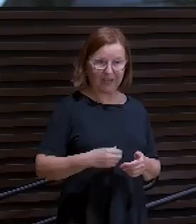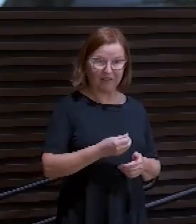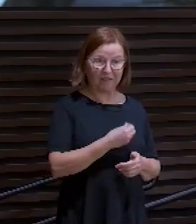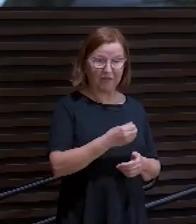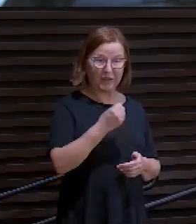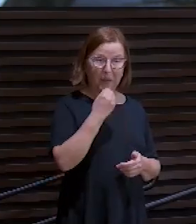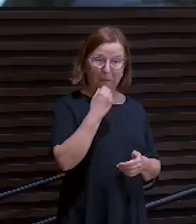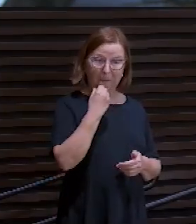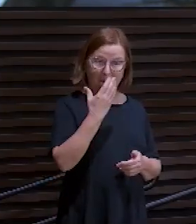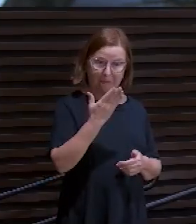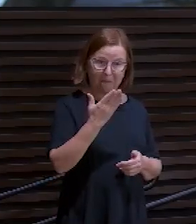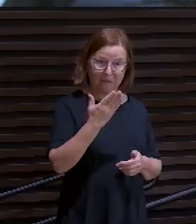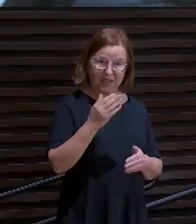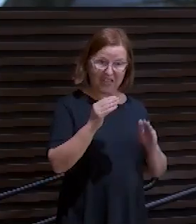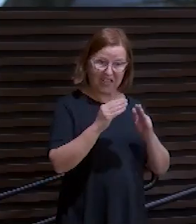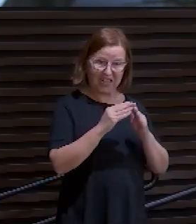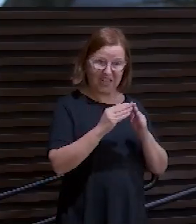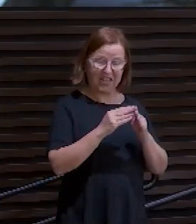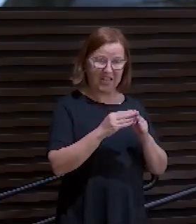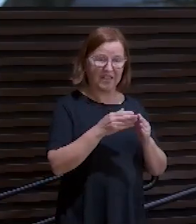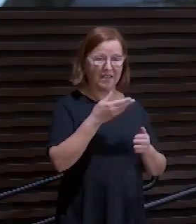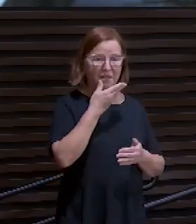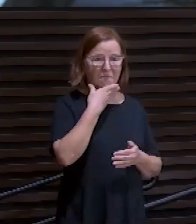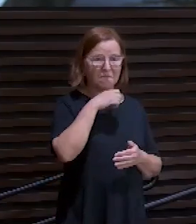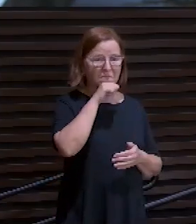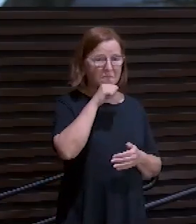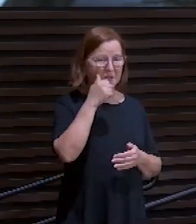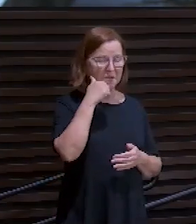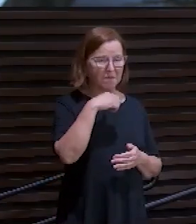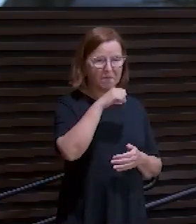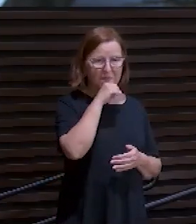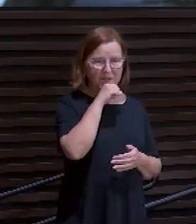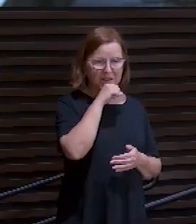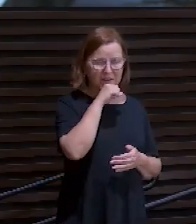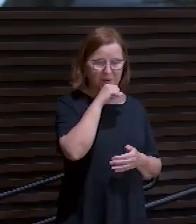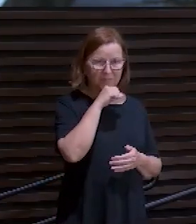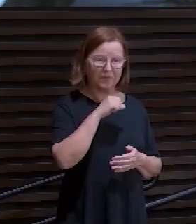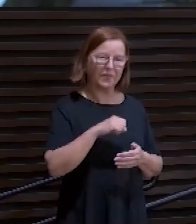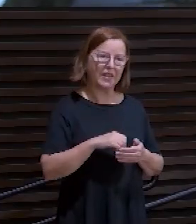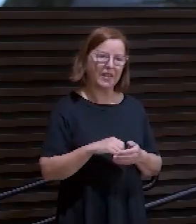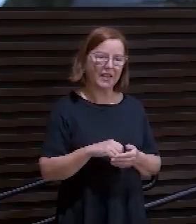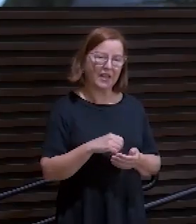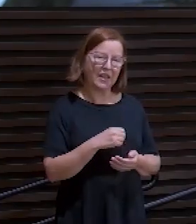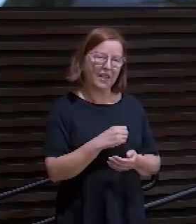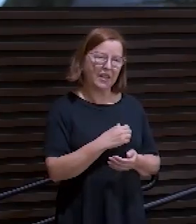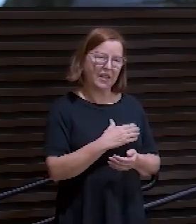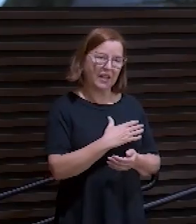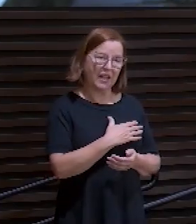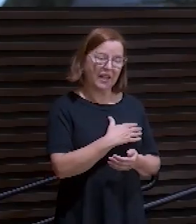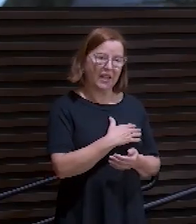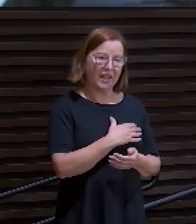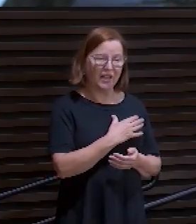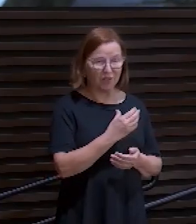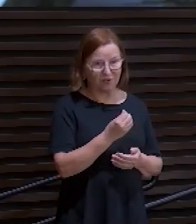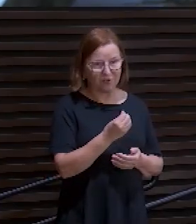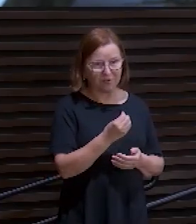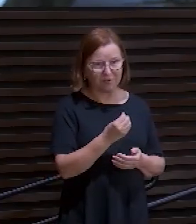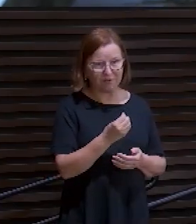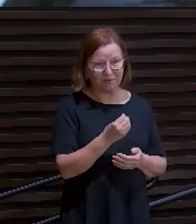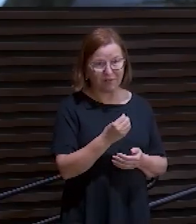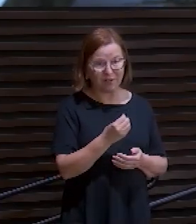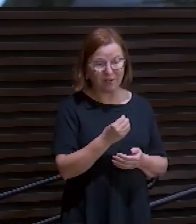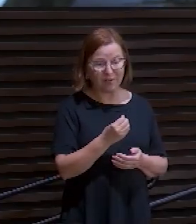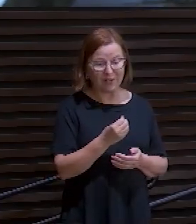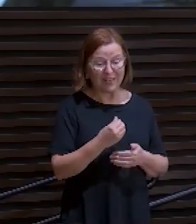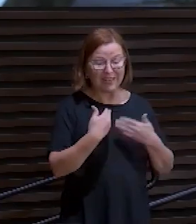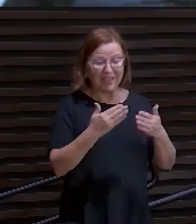bem visto pelo seu pai. Era o filho da mocidade, era o filho que dava mais alegria